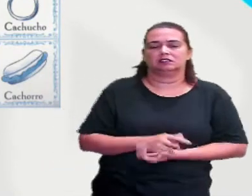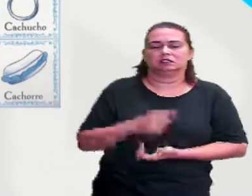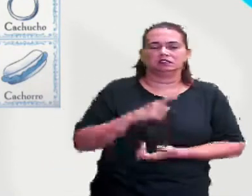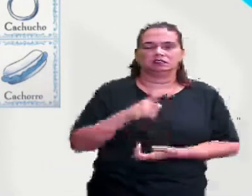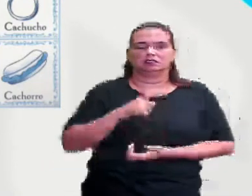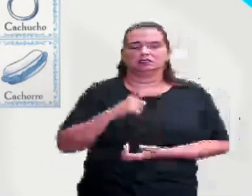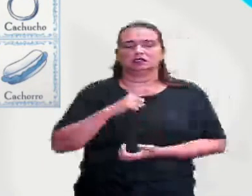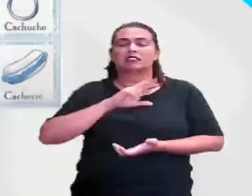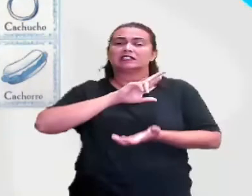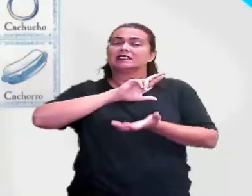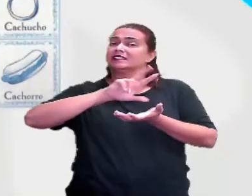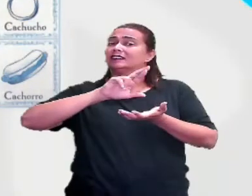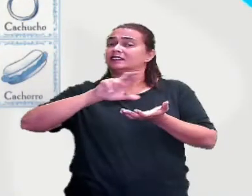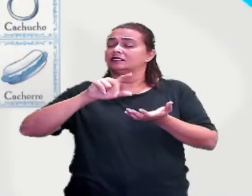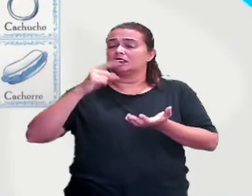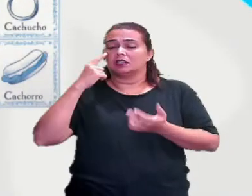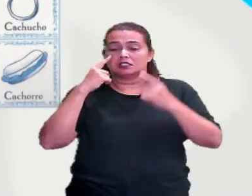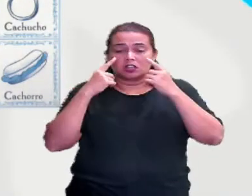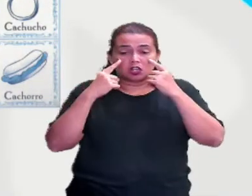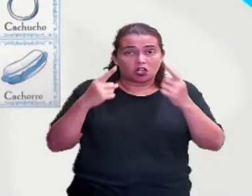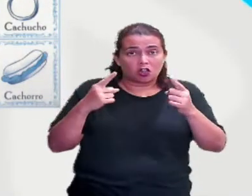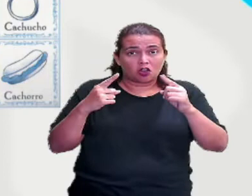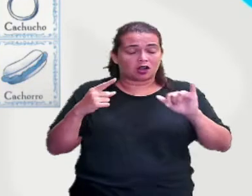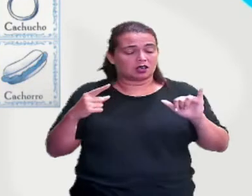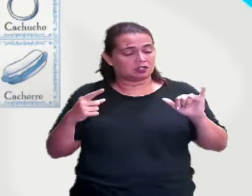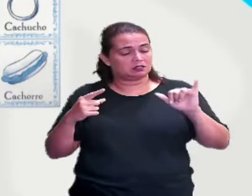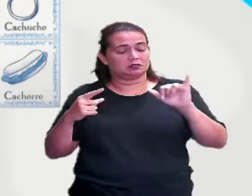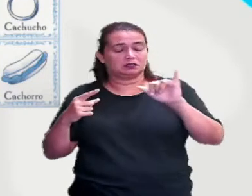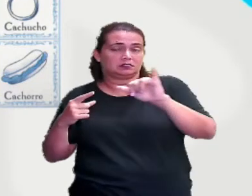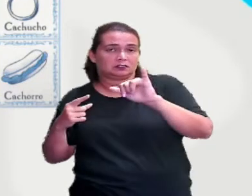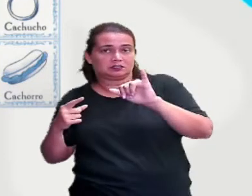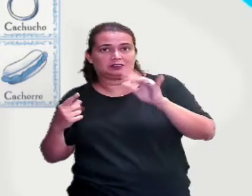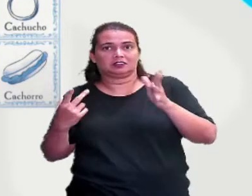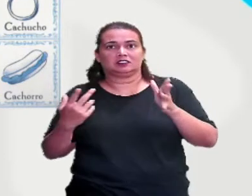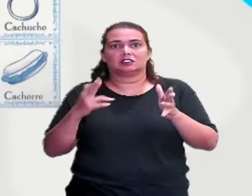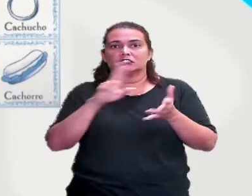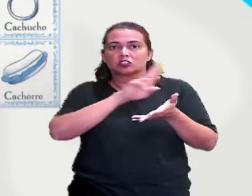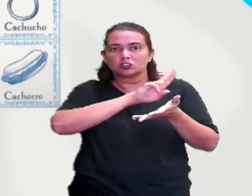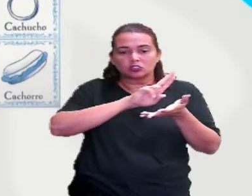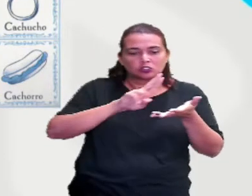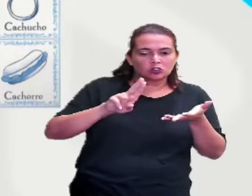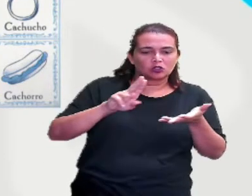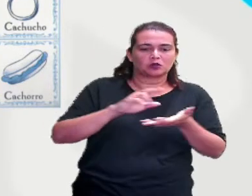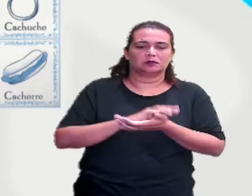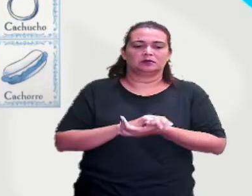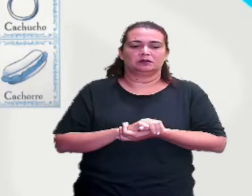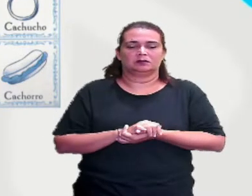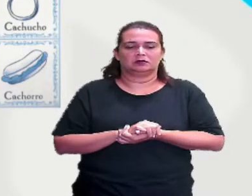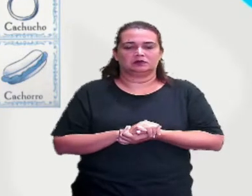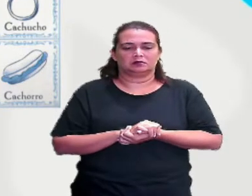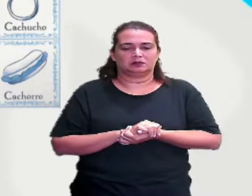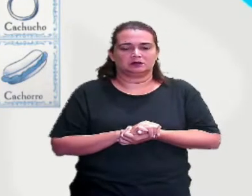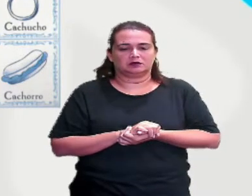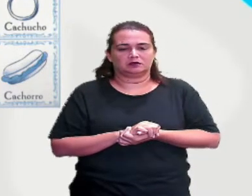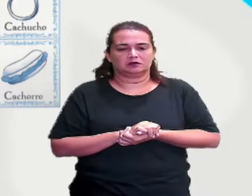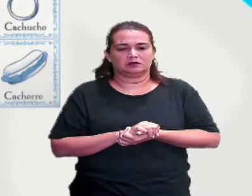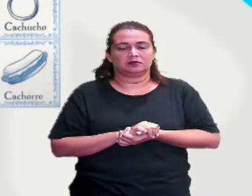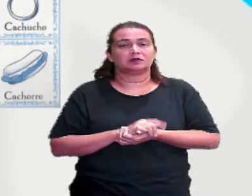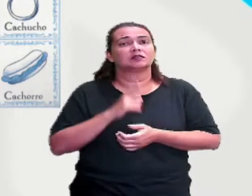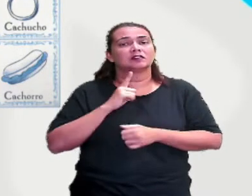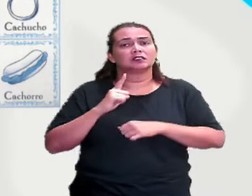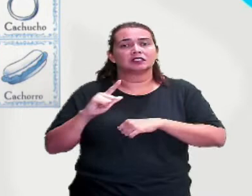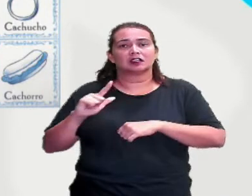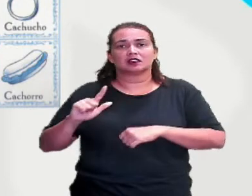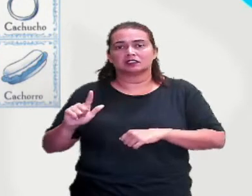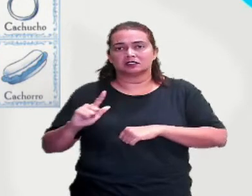que é o foguete, nós temos a osga, né, que é aquela